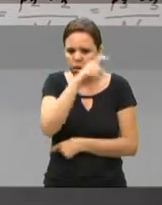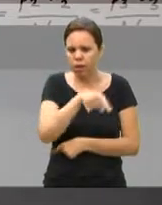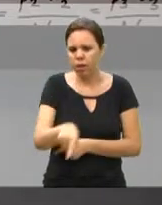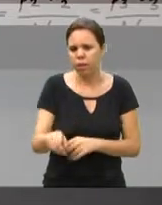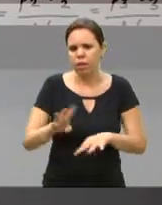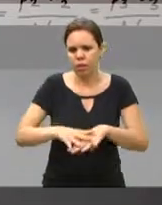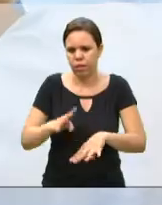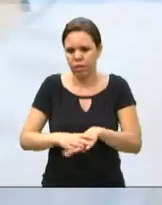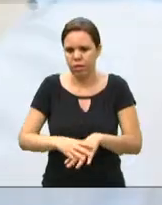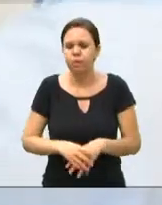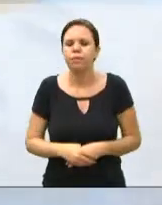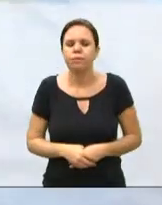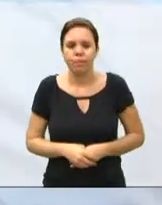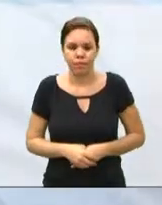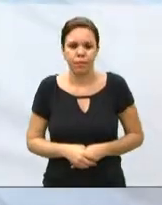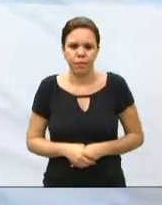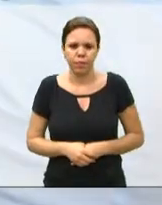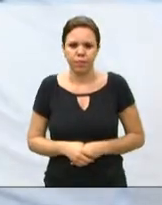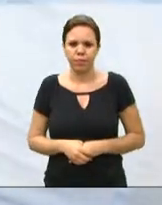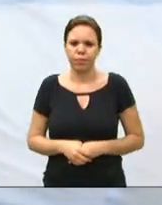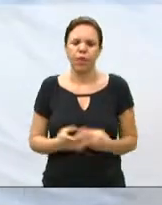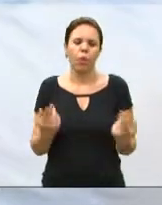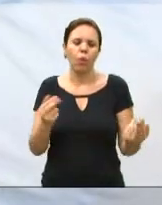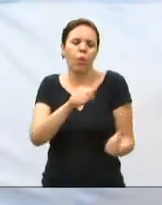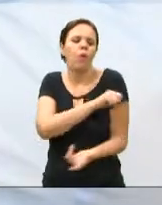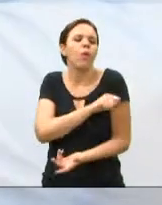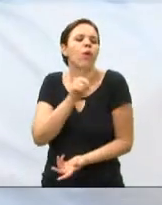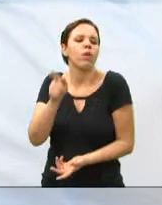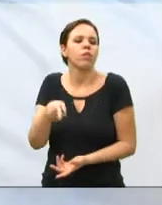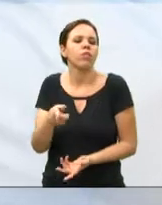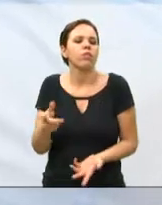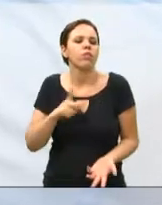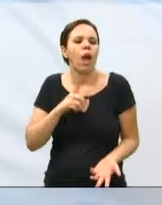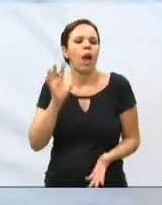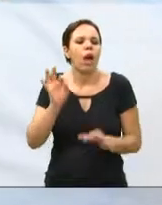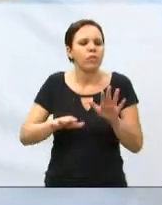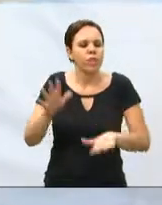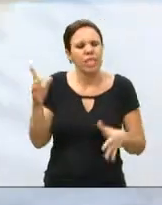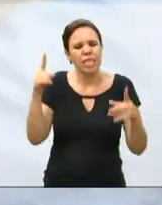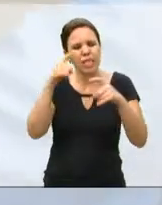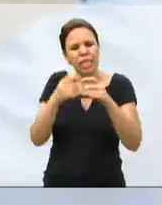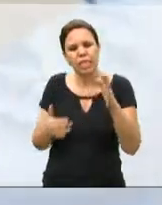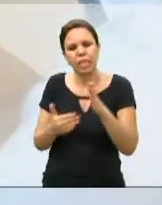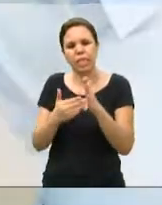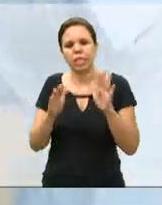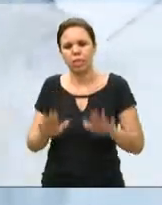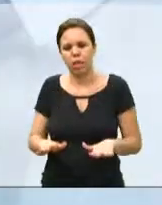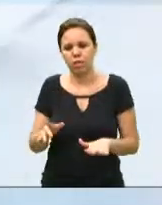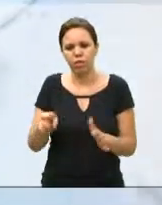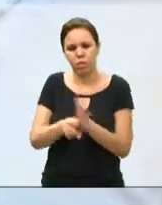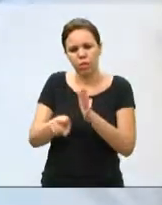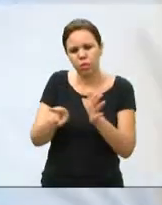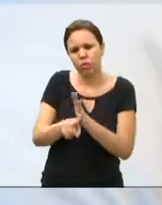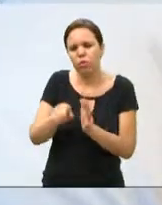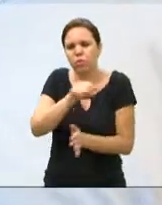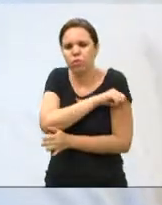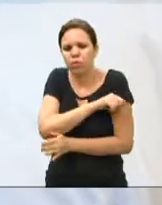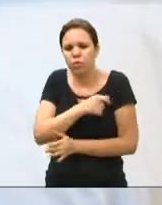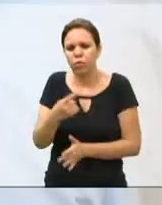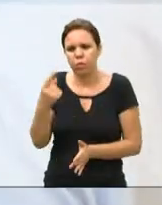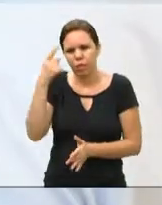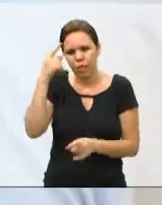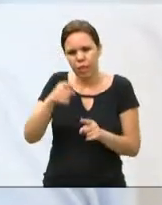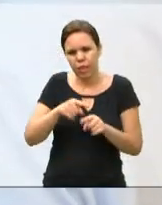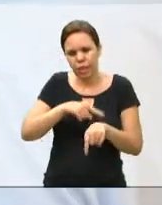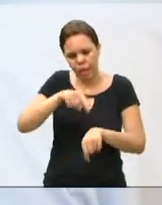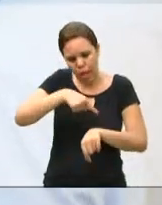Sim, exato. Né? A matemática, como o aluno, né, geralmente tem uma certa dificuldade, e geralmente as questões do aluno vai acabar levando um pouco mais de